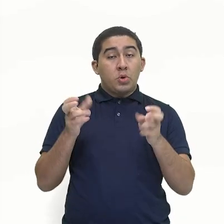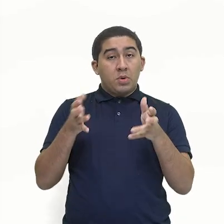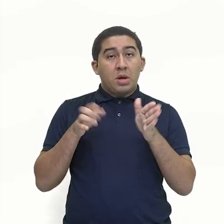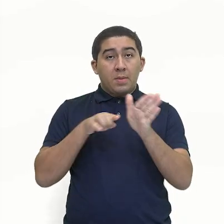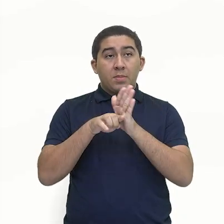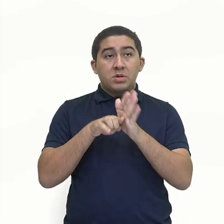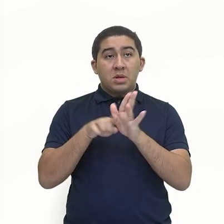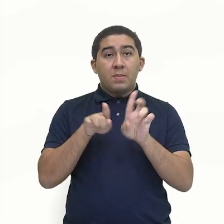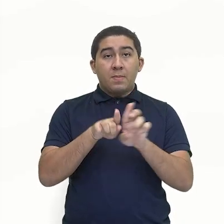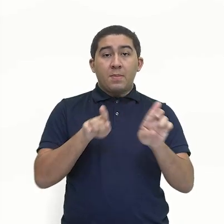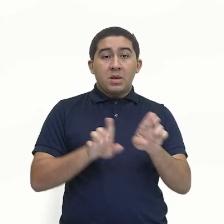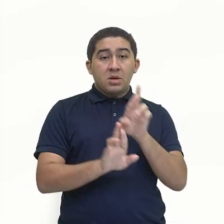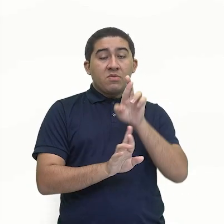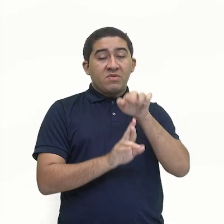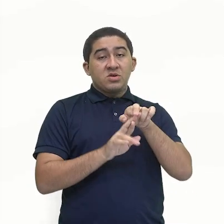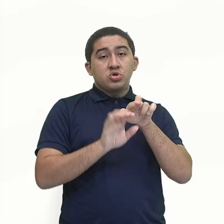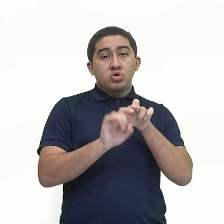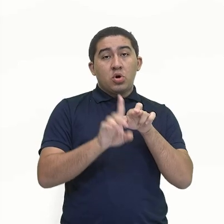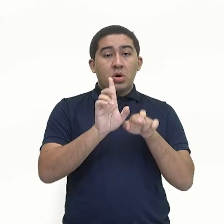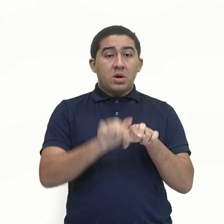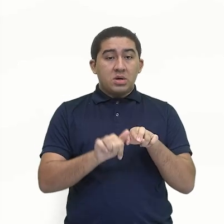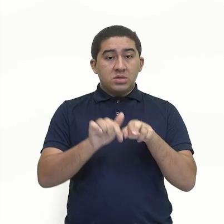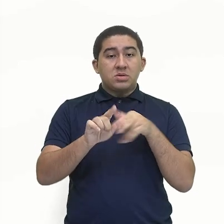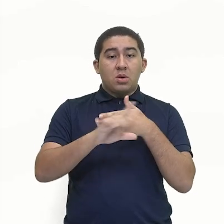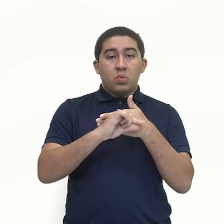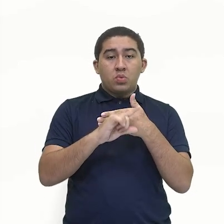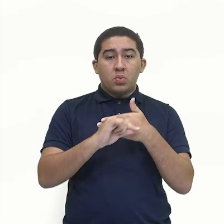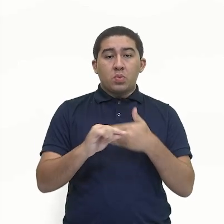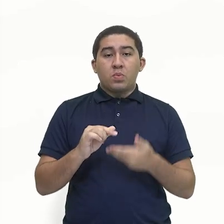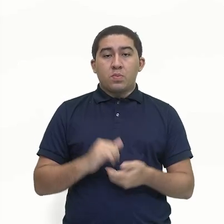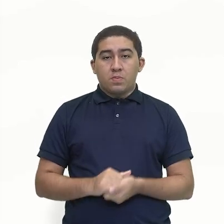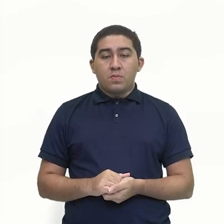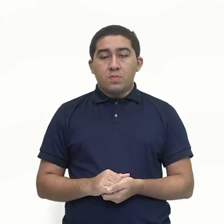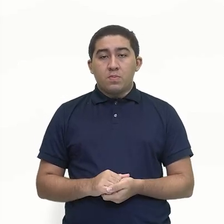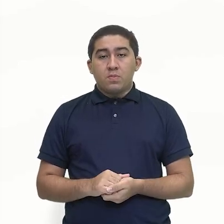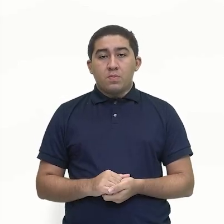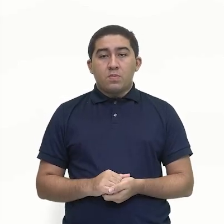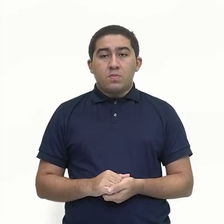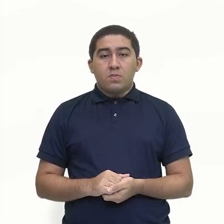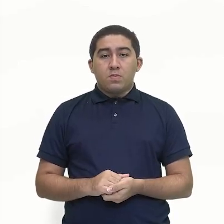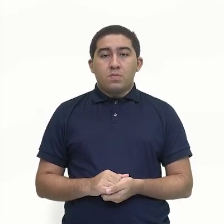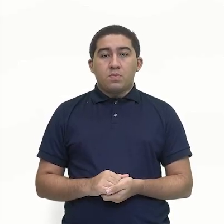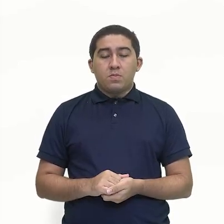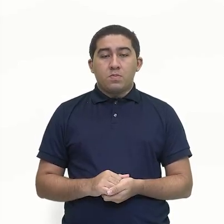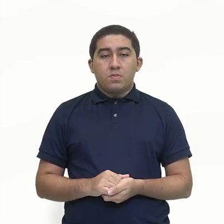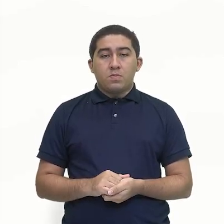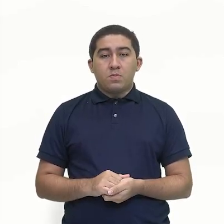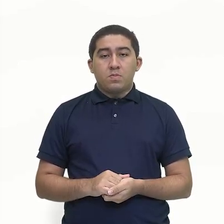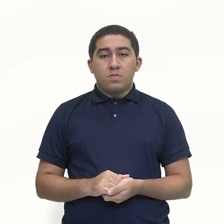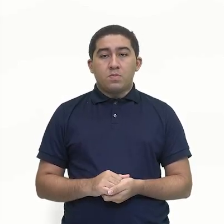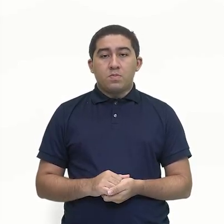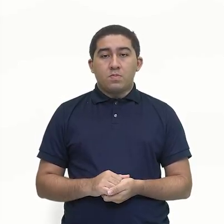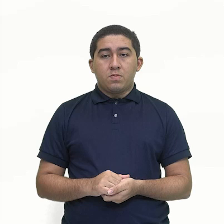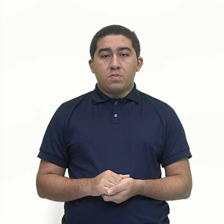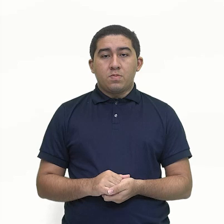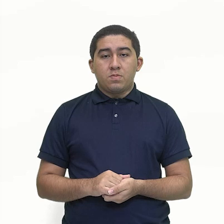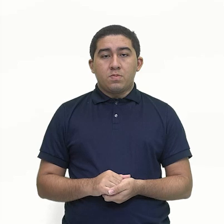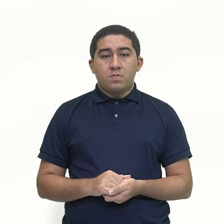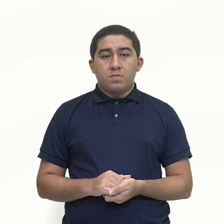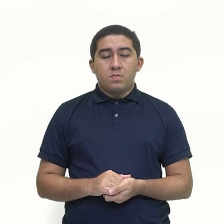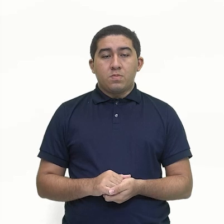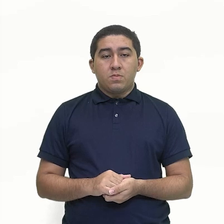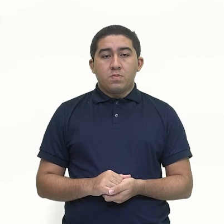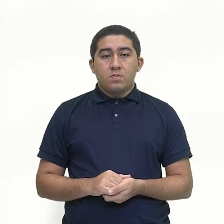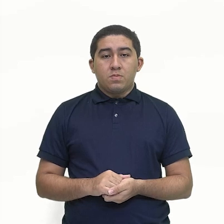mas desse autor aqui, somente dele, tá? Coloquei entre aspas, inclusive isso vai facilitar a minha pesquisa, ok? This